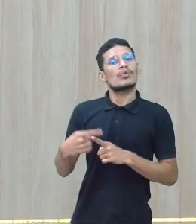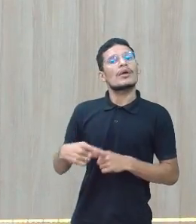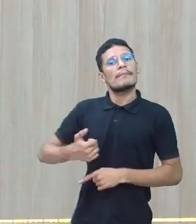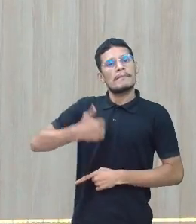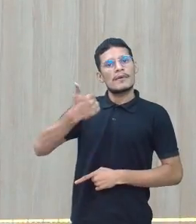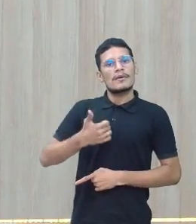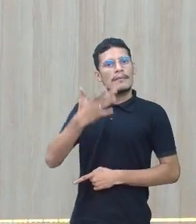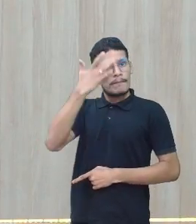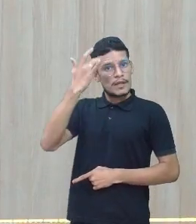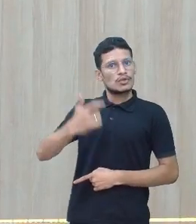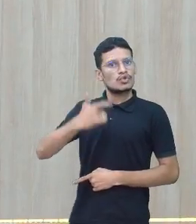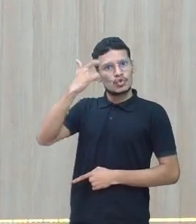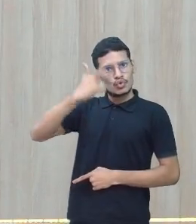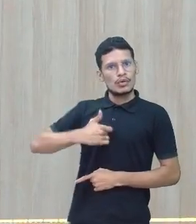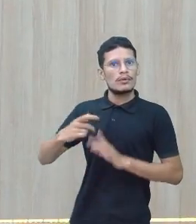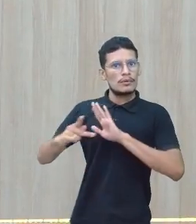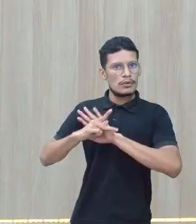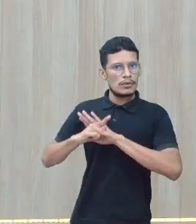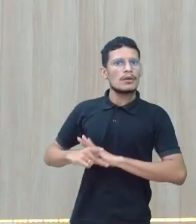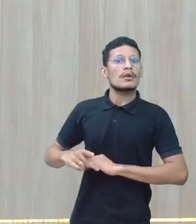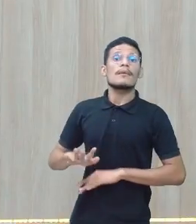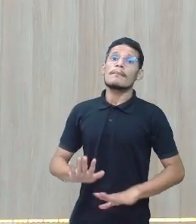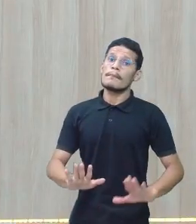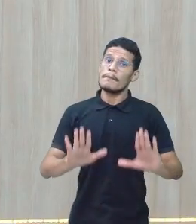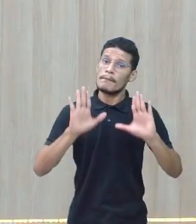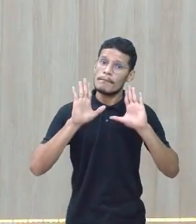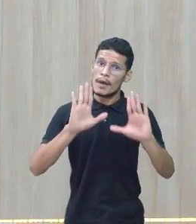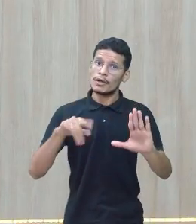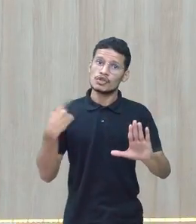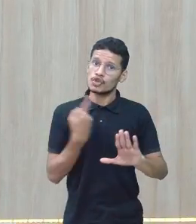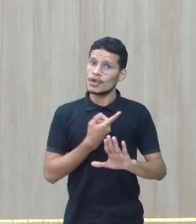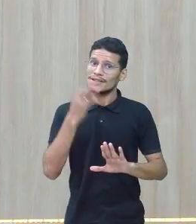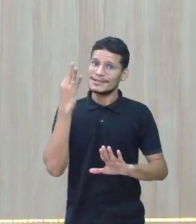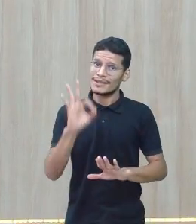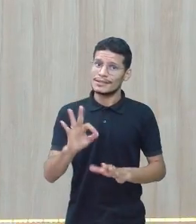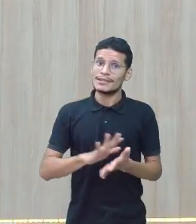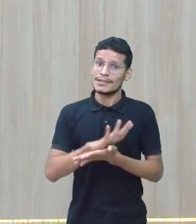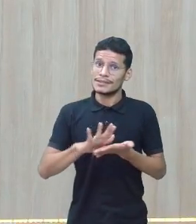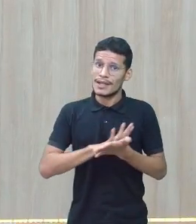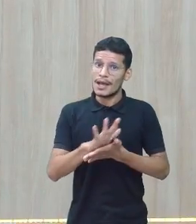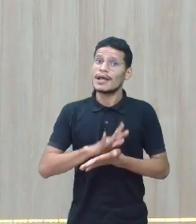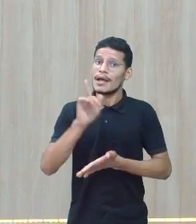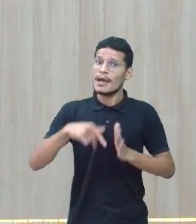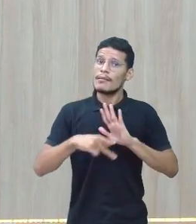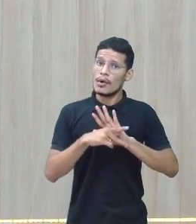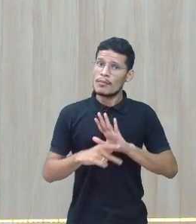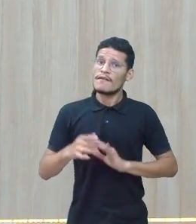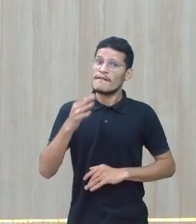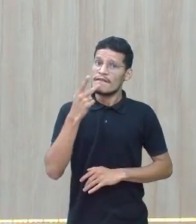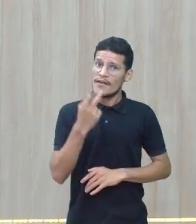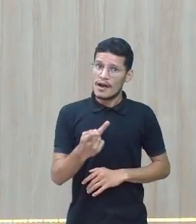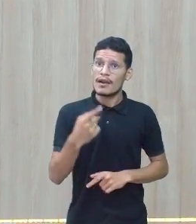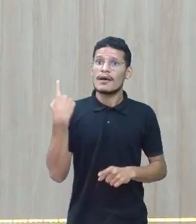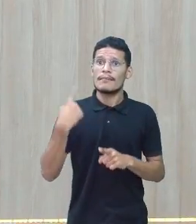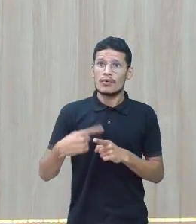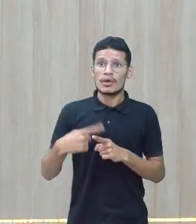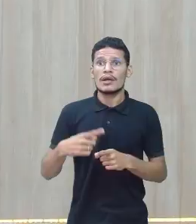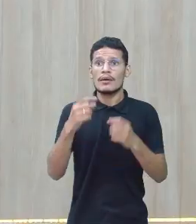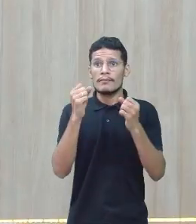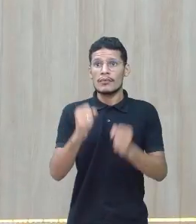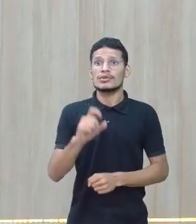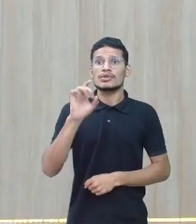pessoa, ele está falando de si próprio, mas a gente não tem certeza de que isso, ao mesmo tempo, é uma fala, porque, na verdade, isso pode